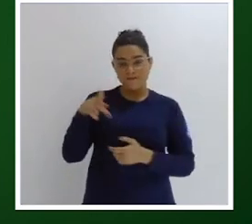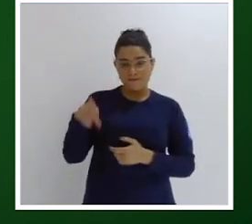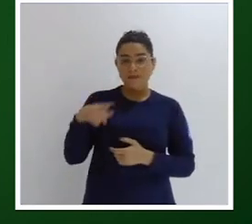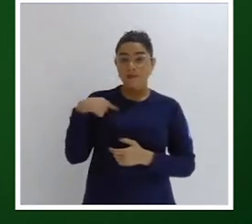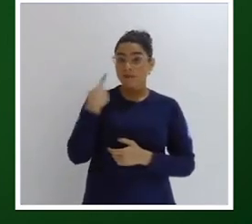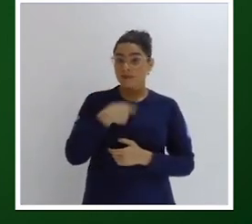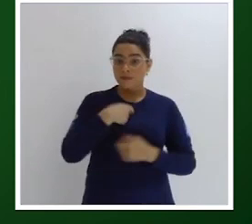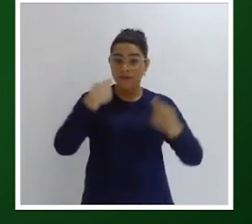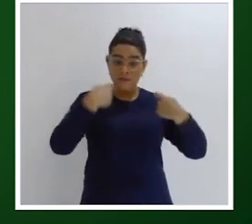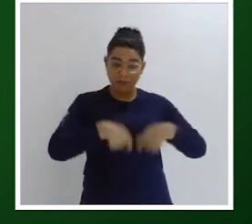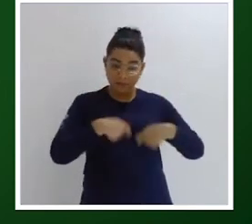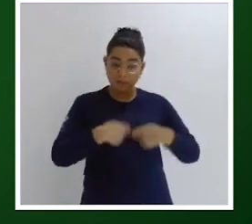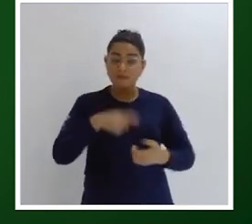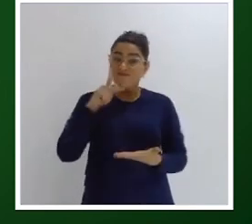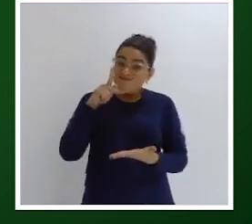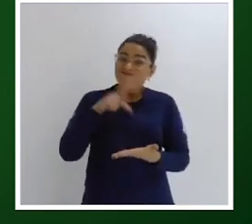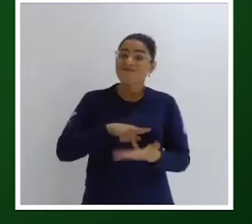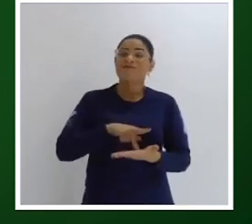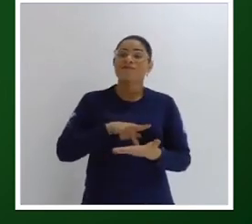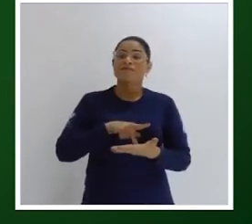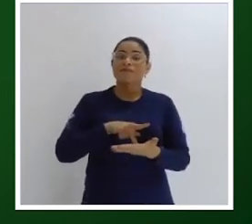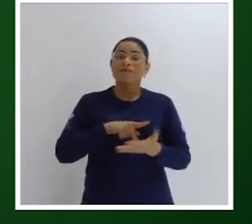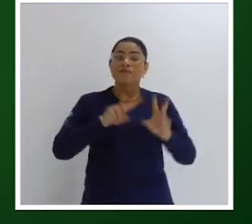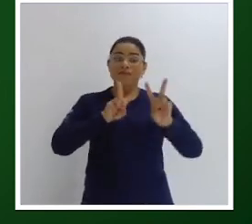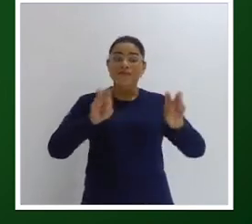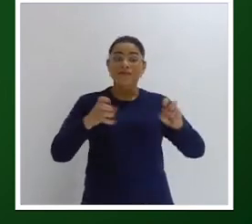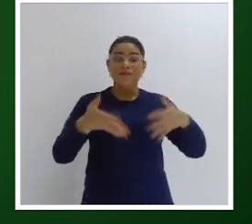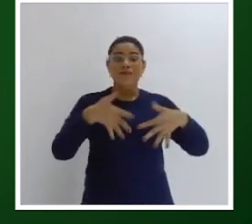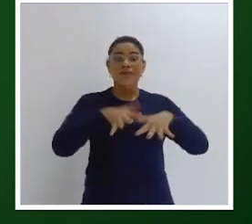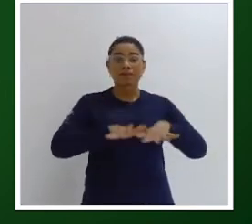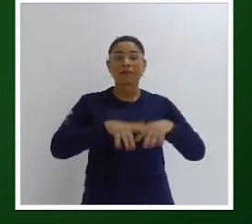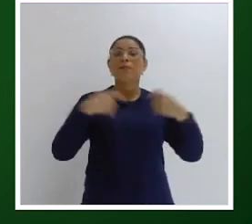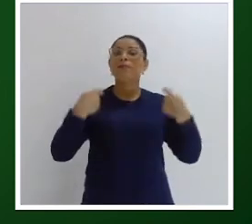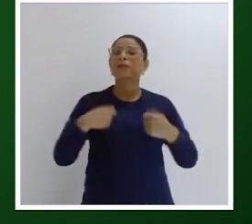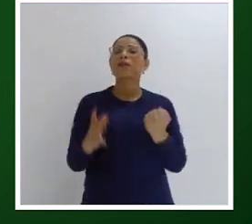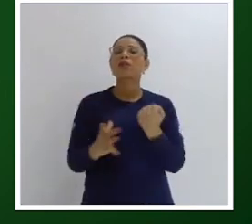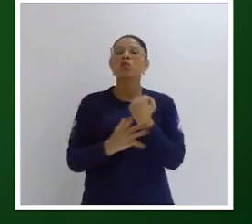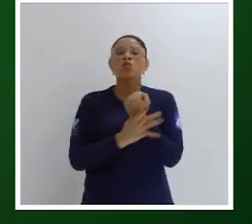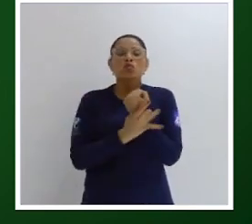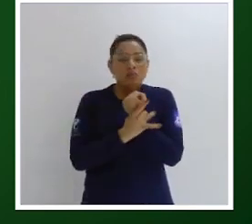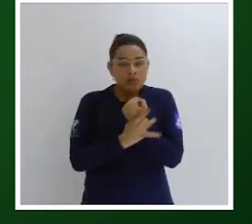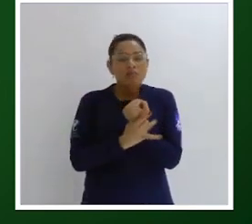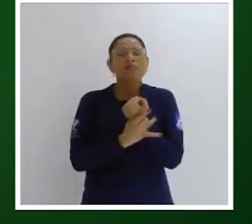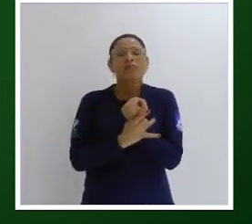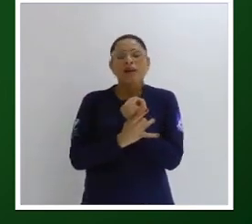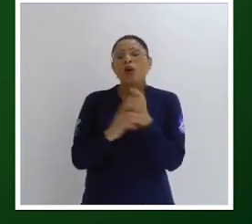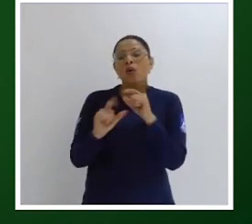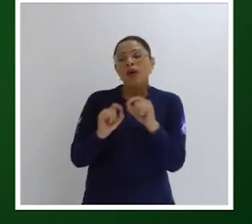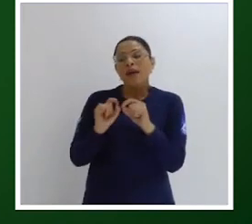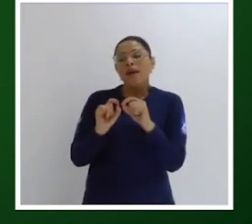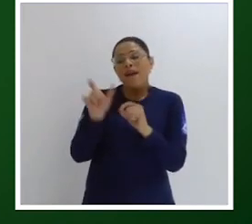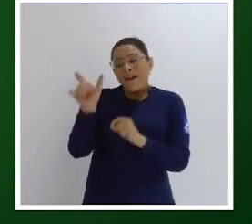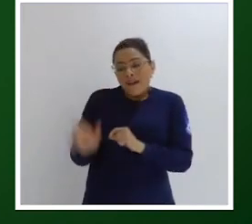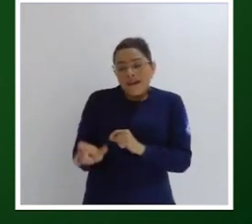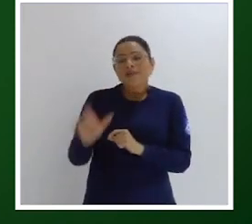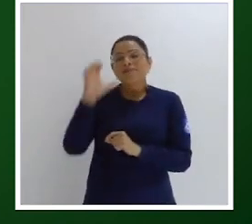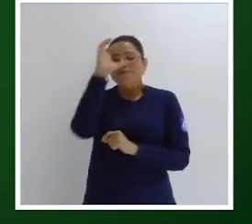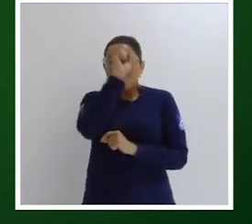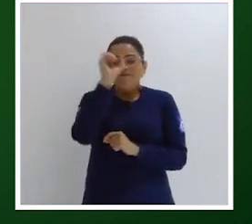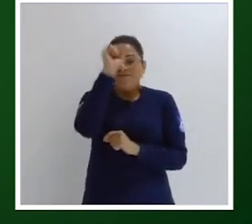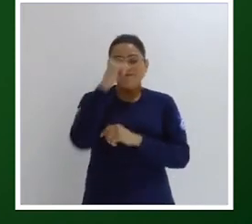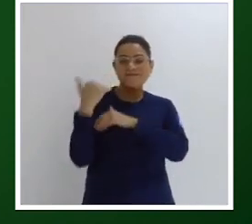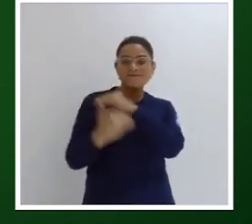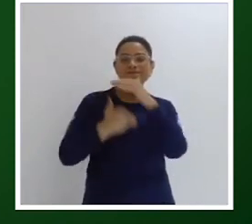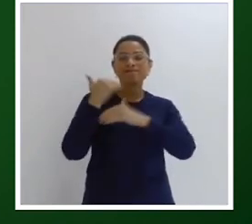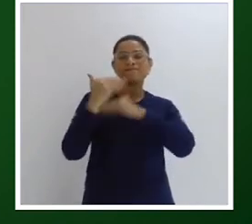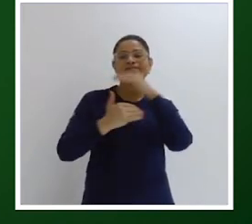a gente poder falar realmente de inclusão nós temos garantir que essas crianças estejam aprendendo e se desenvolveram de